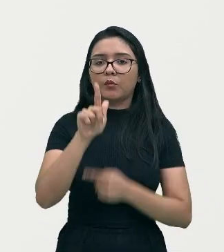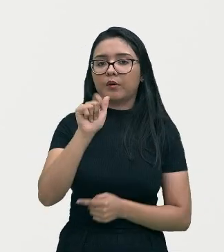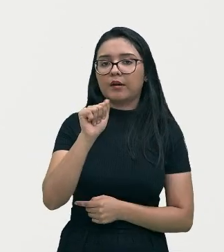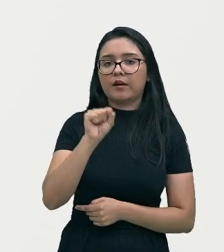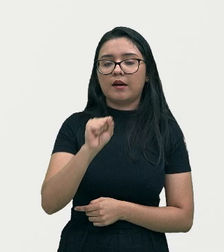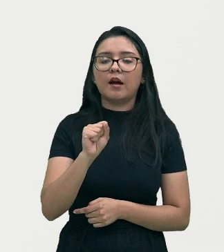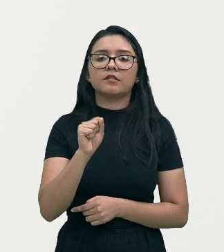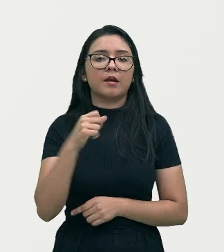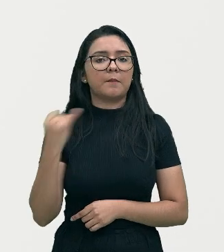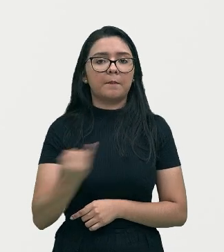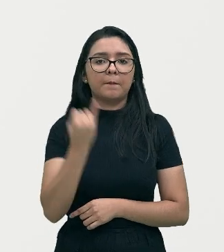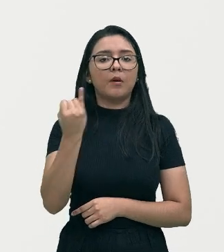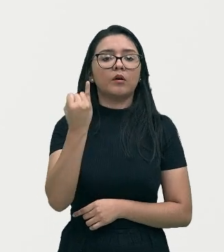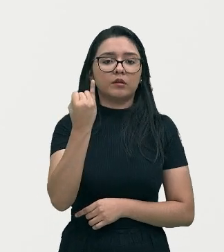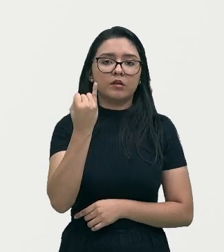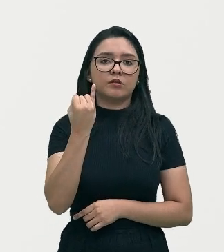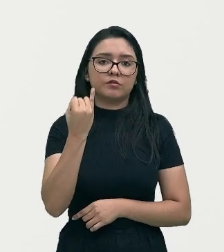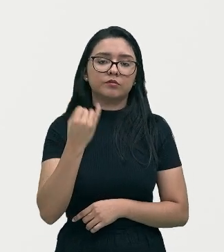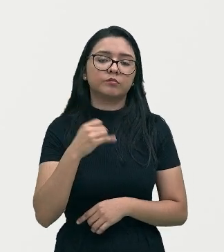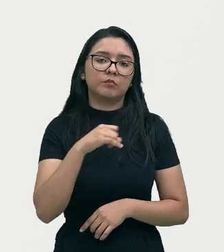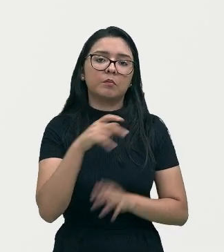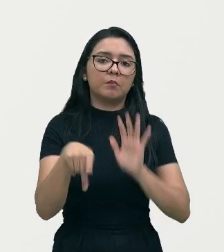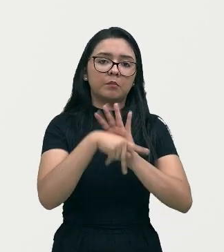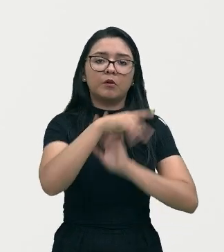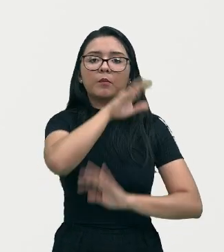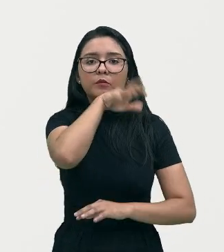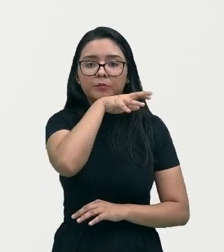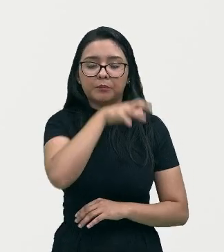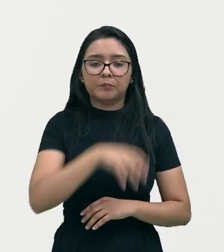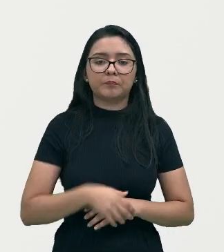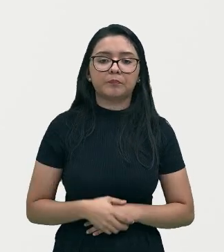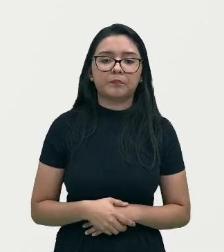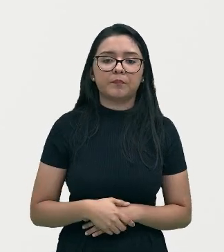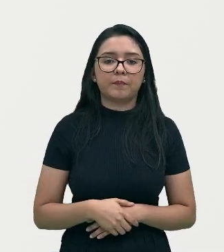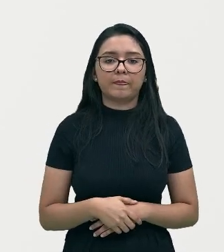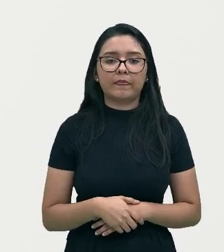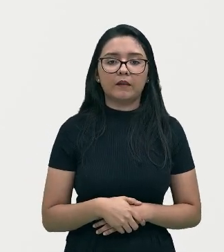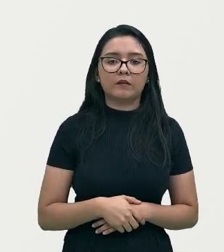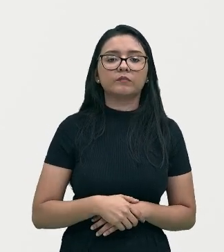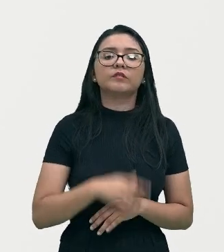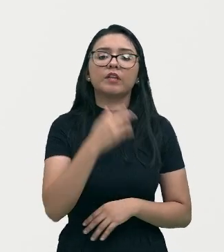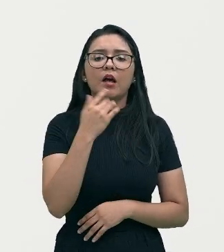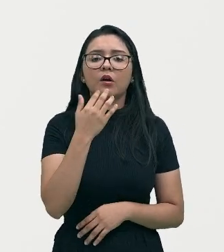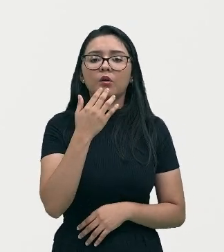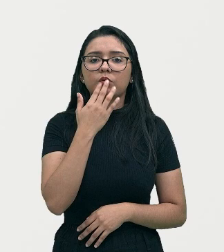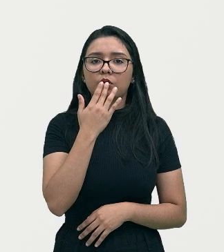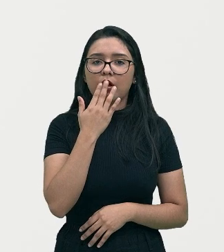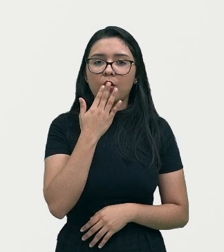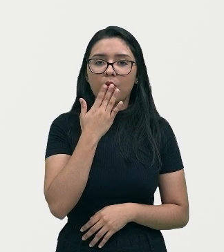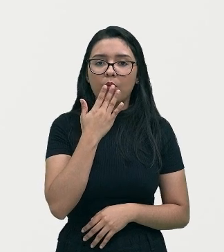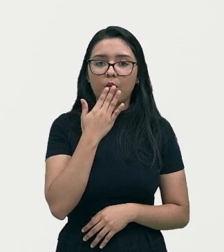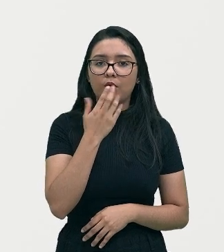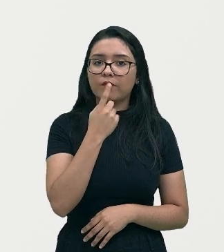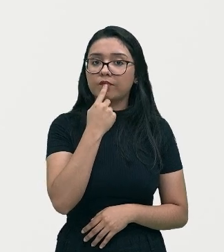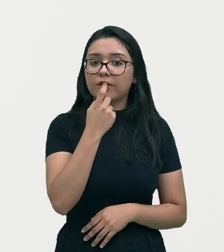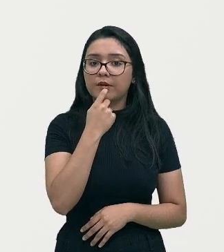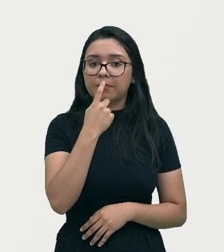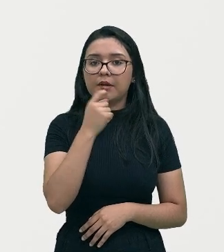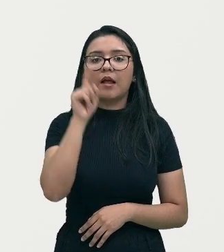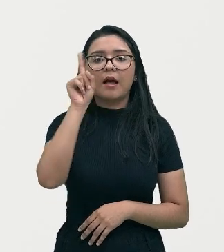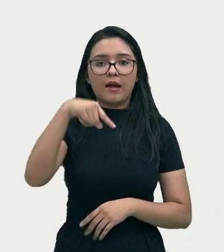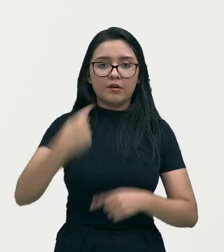para a manutenção da sobrevivência desse ser vivo, né? Então, o que está em vermelho ali, que você consegue observar, é o